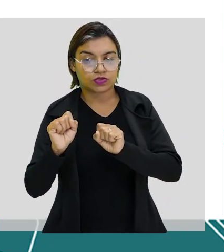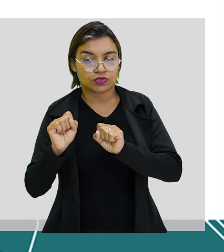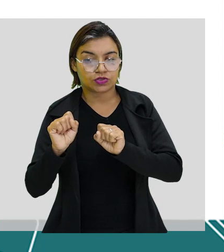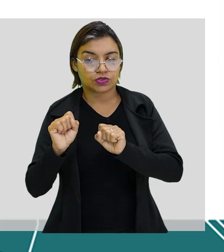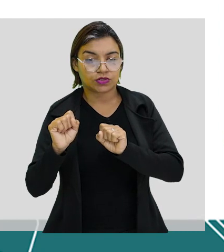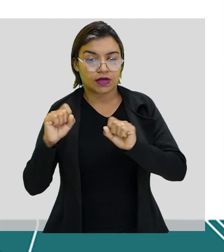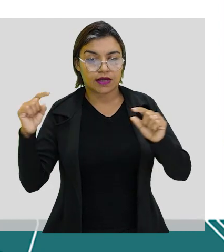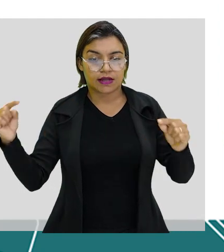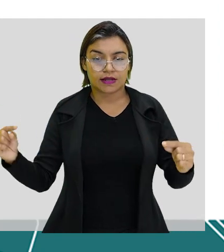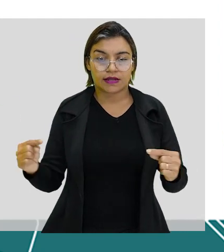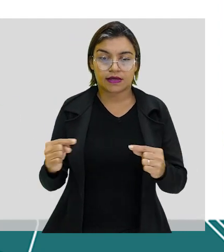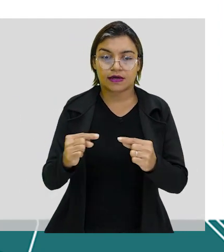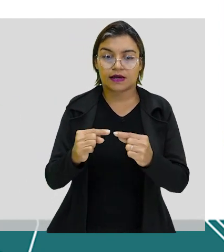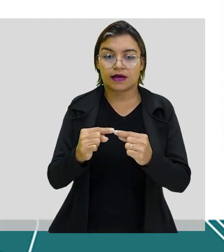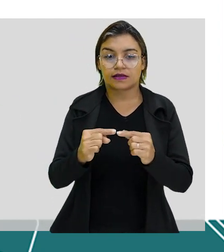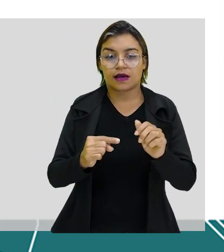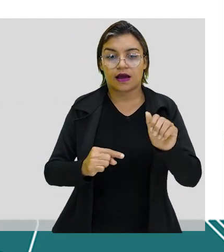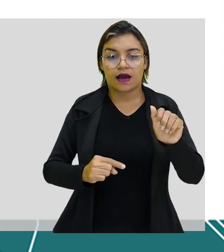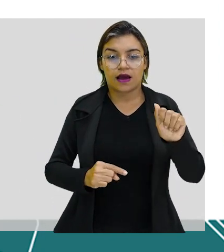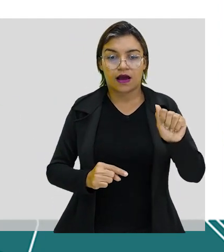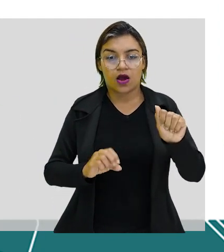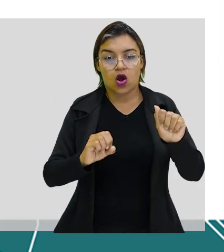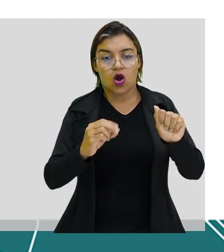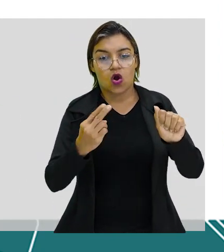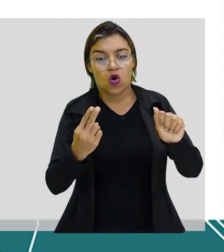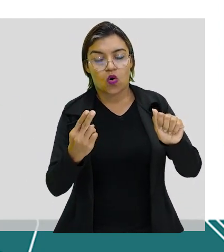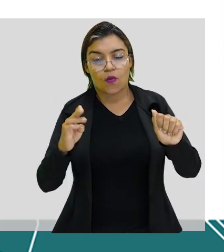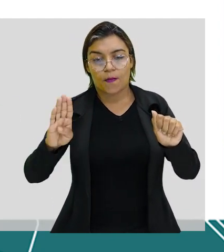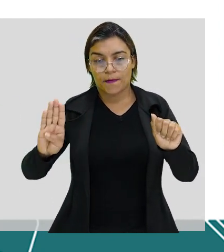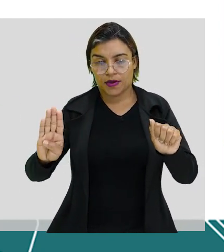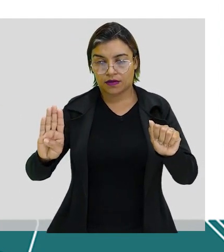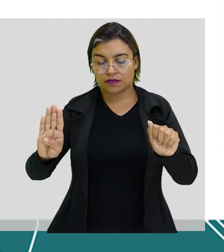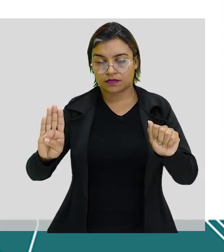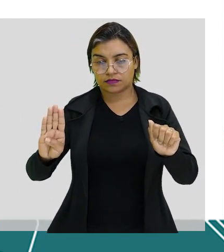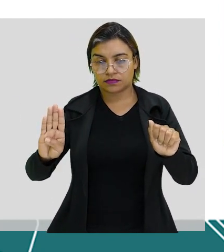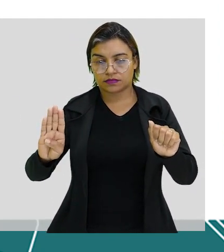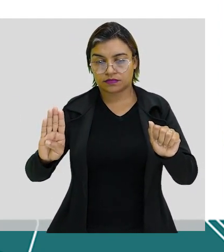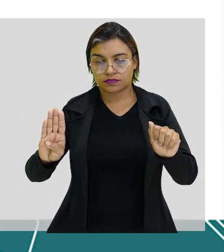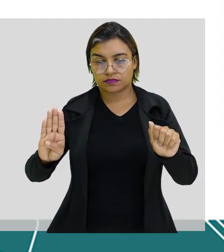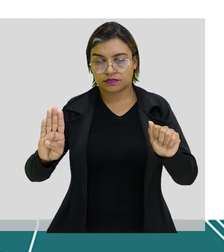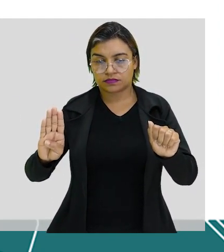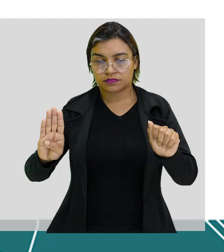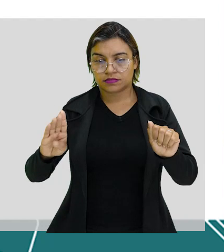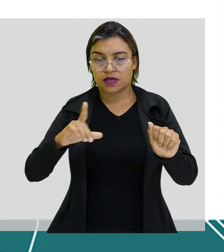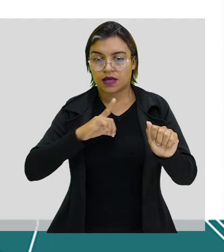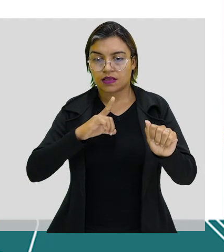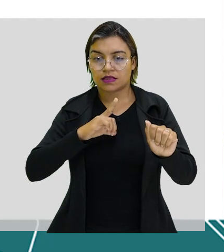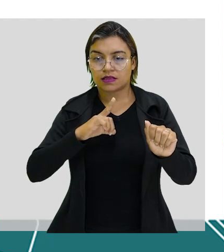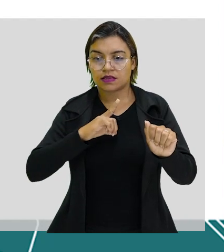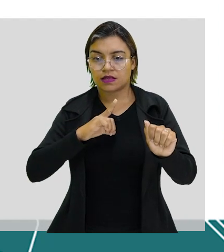B. Ao seu lado e no mesmo plano está uma espira